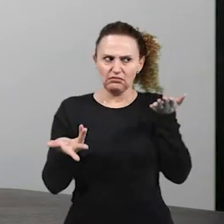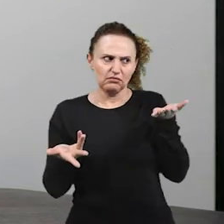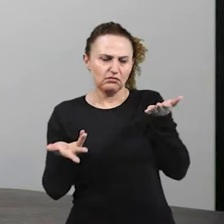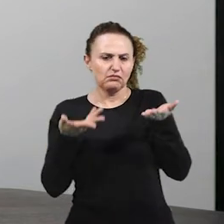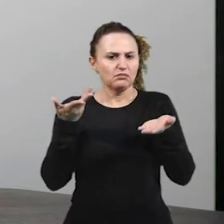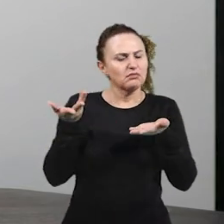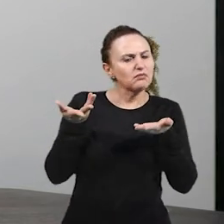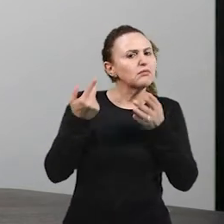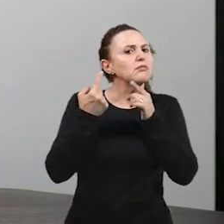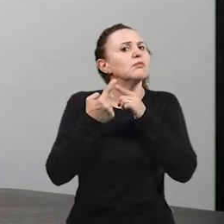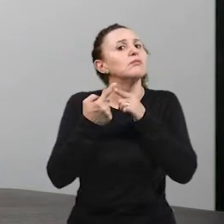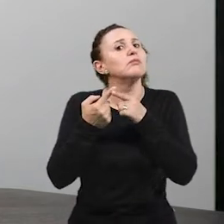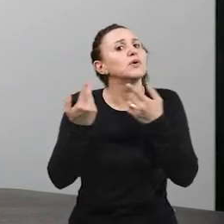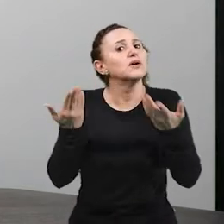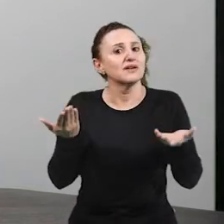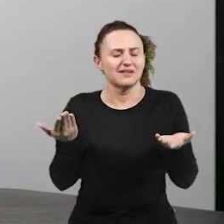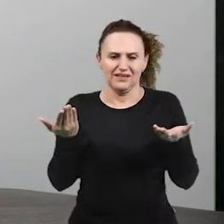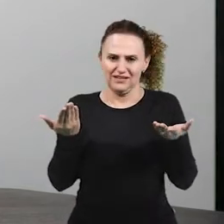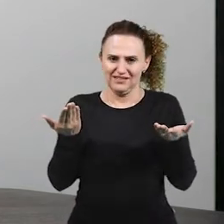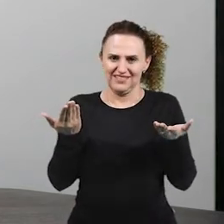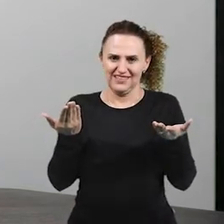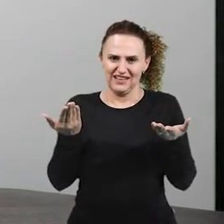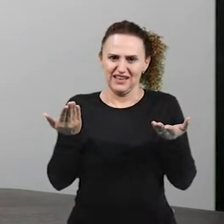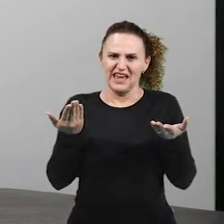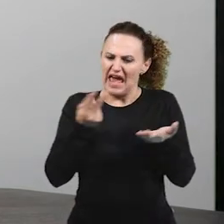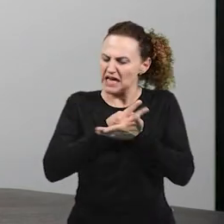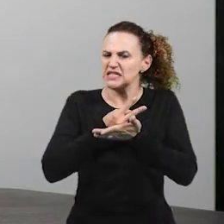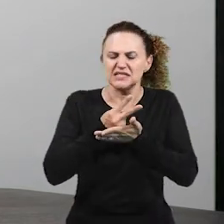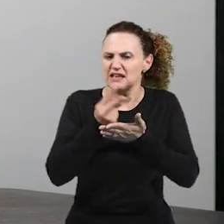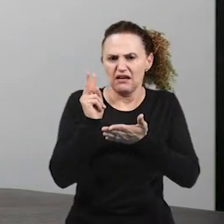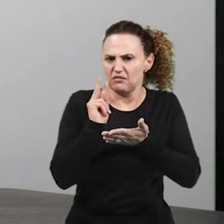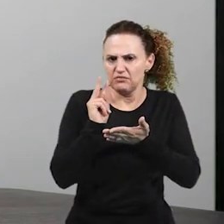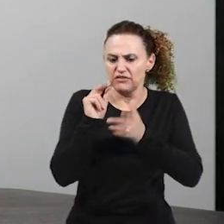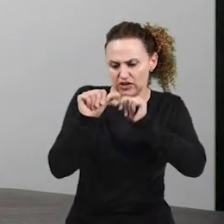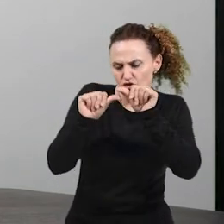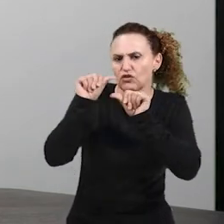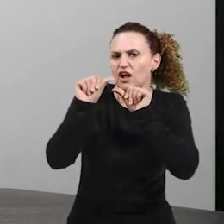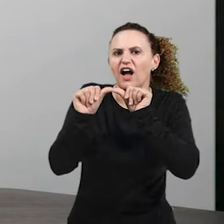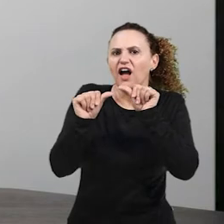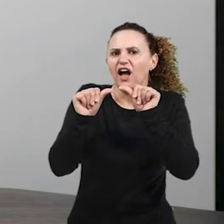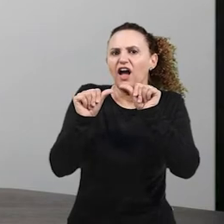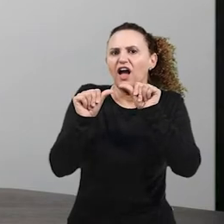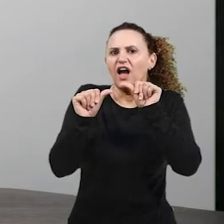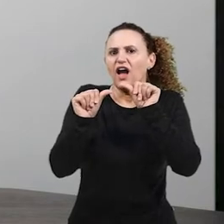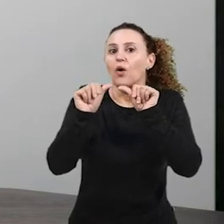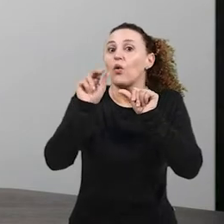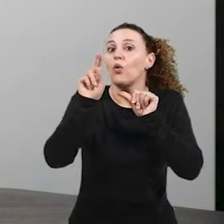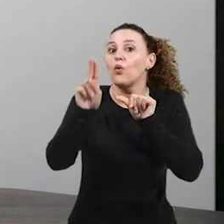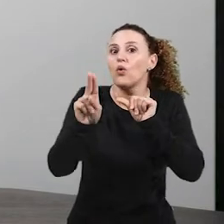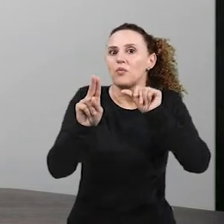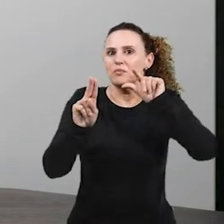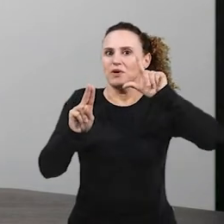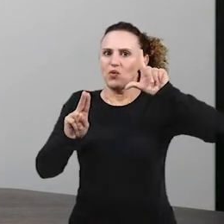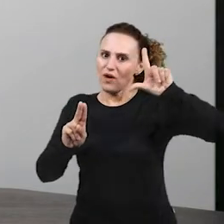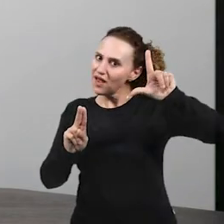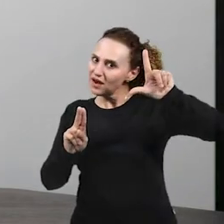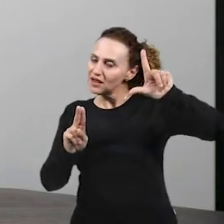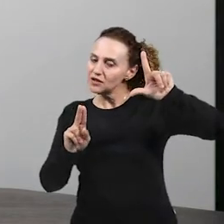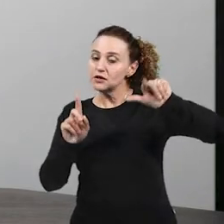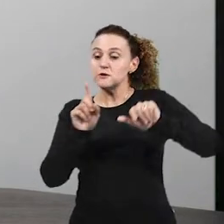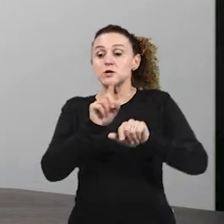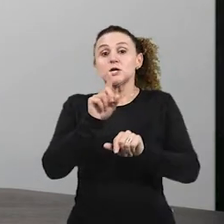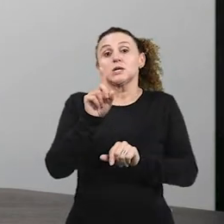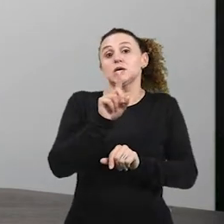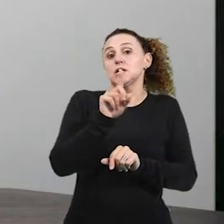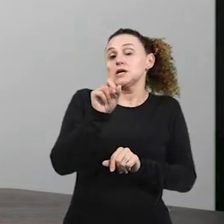de um jeito e fala de outro jeito é sempre assim o Hélio o Alan vai ser sempre a gente vai para anunciar